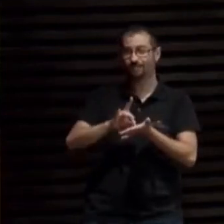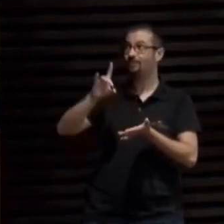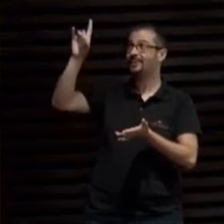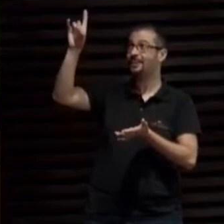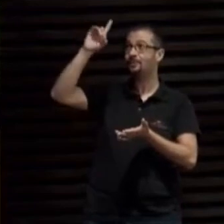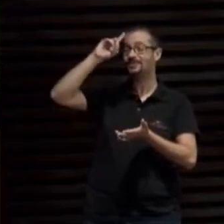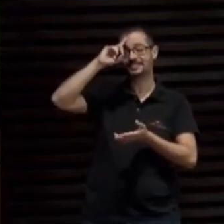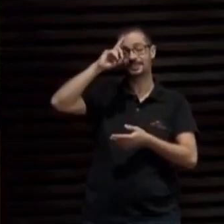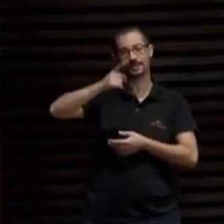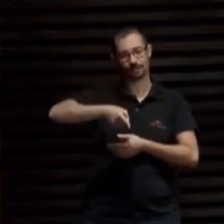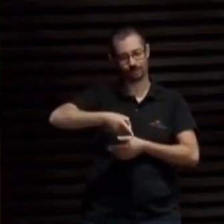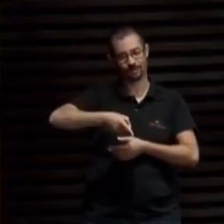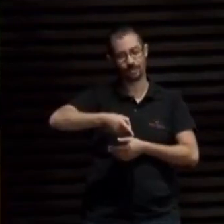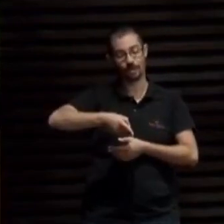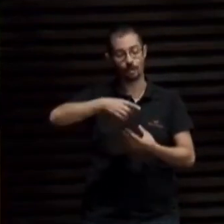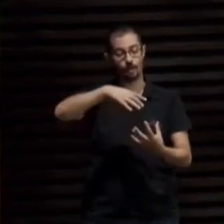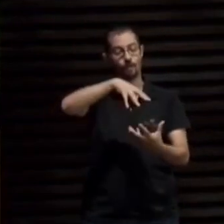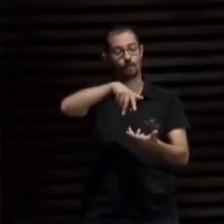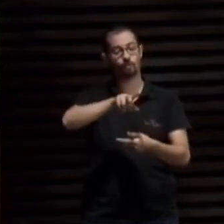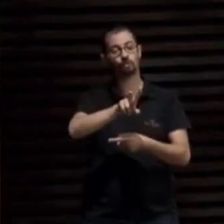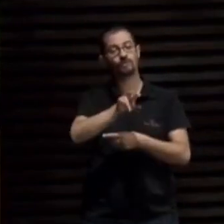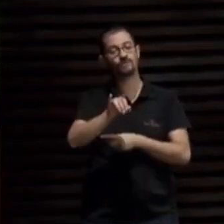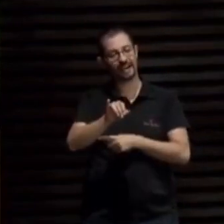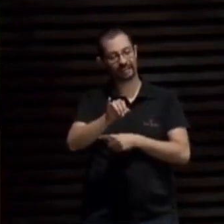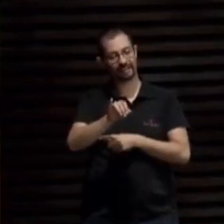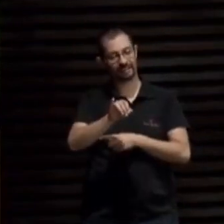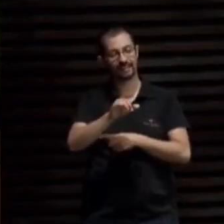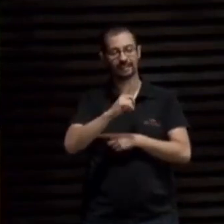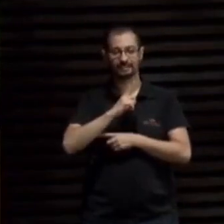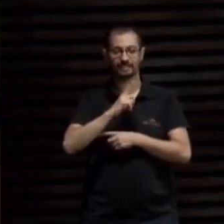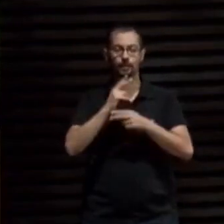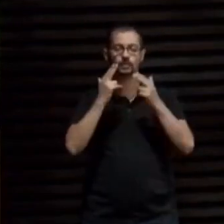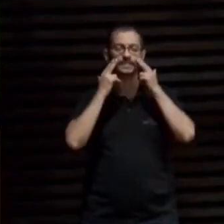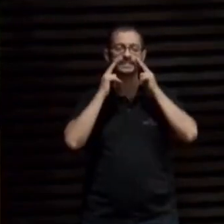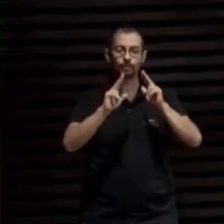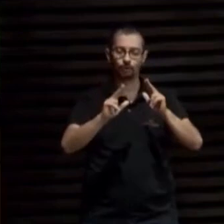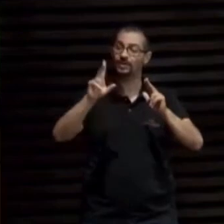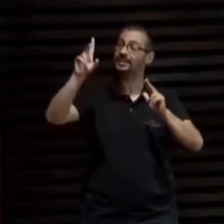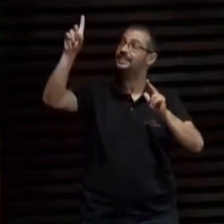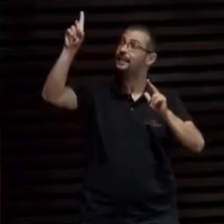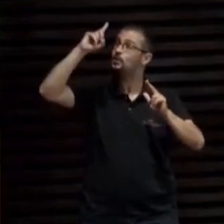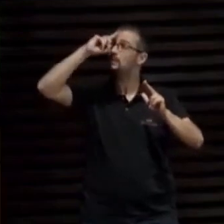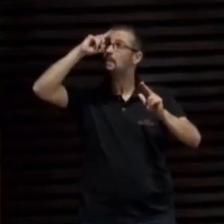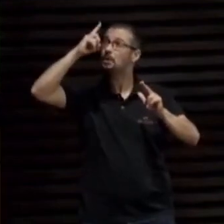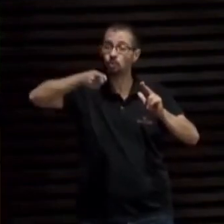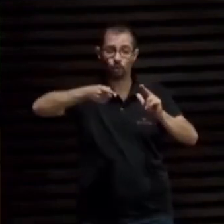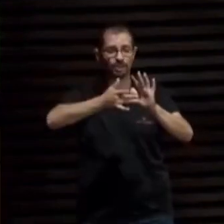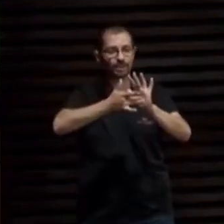O mundo receberá o testemunho de que o Pai enviou seu Filho como Salvador do